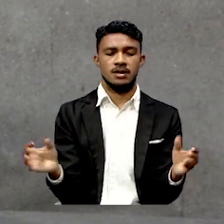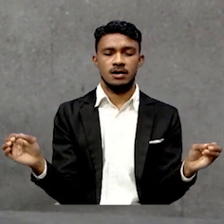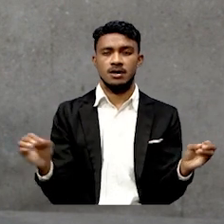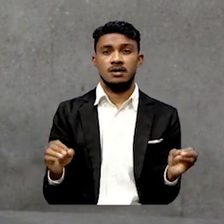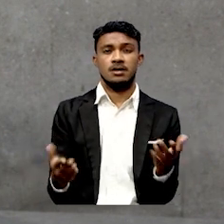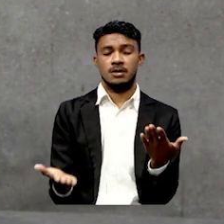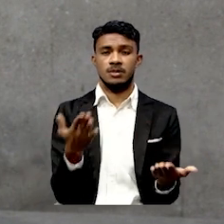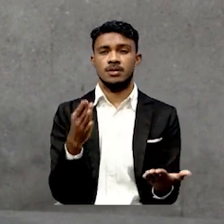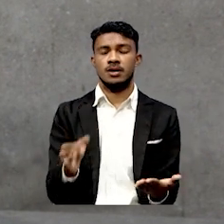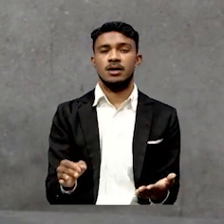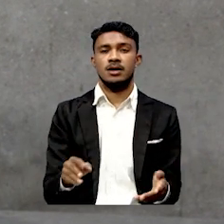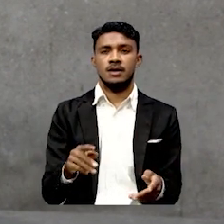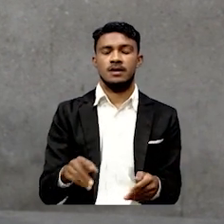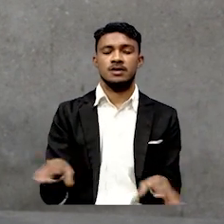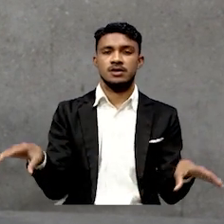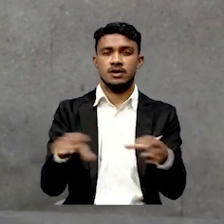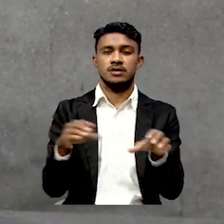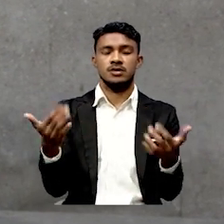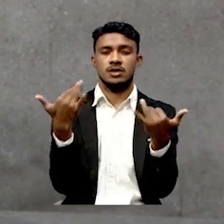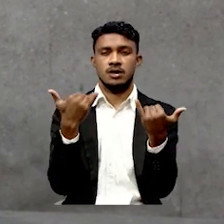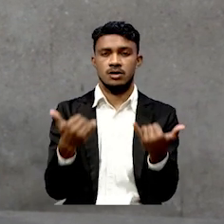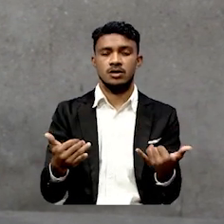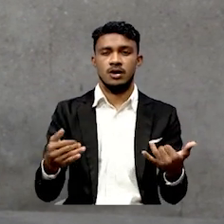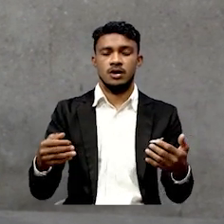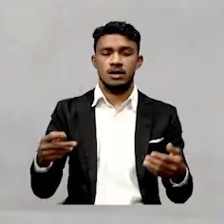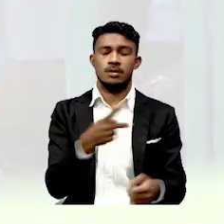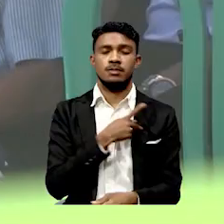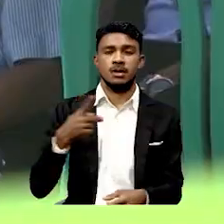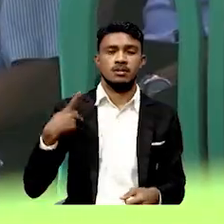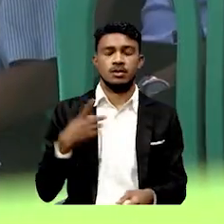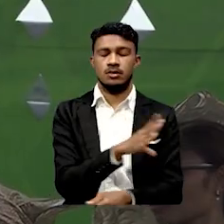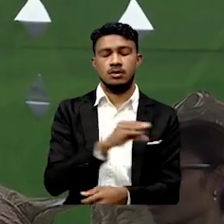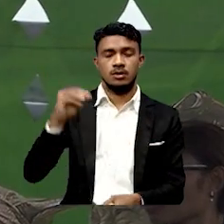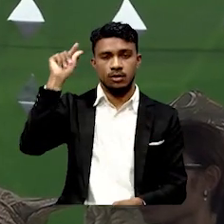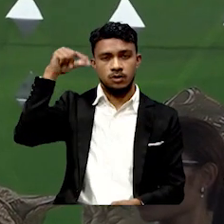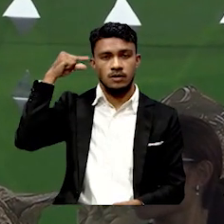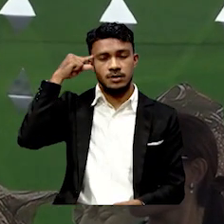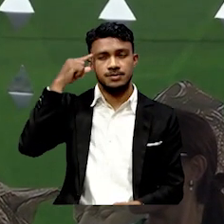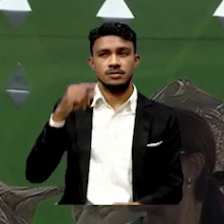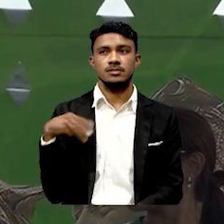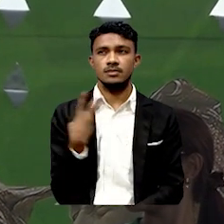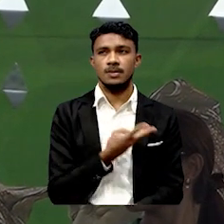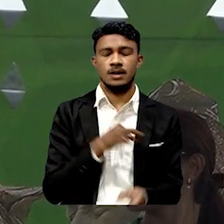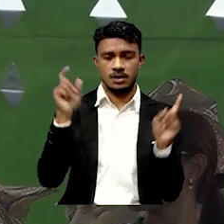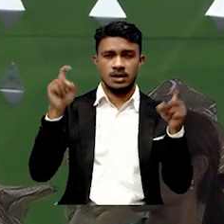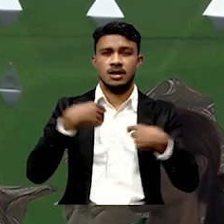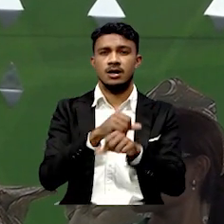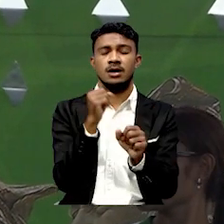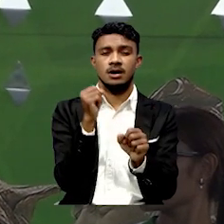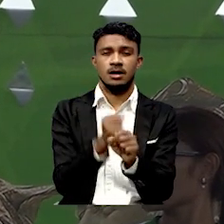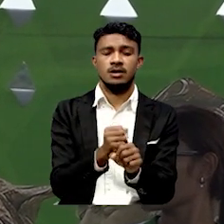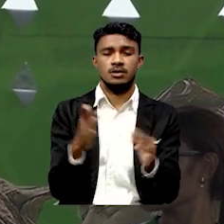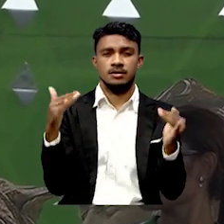depende da dinâmica atual e o parlamento lá e o governo. Integridade, né? E também a auditoria.